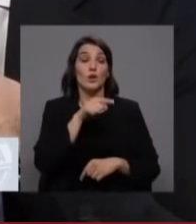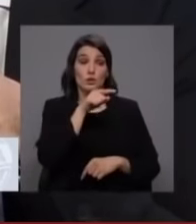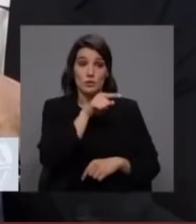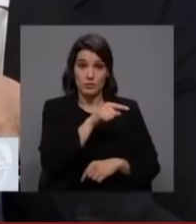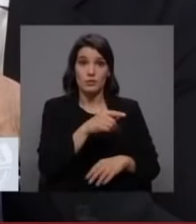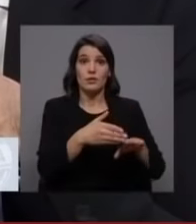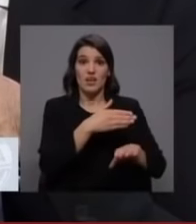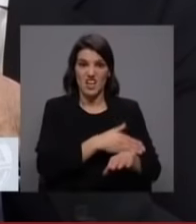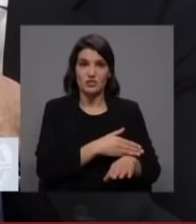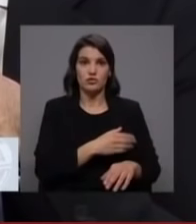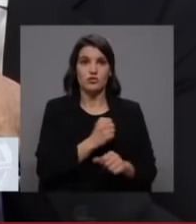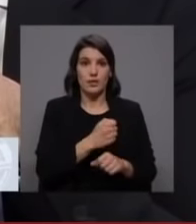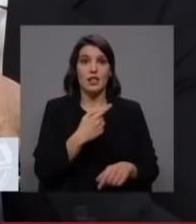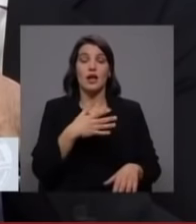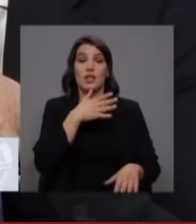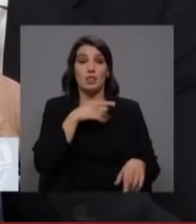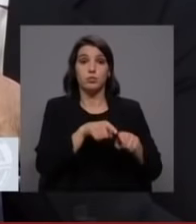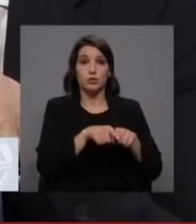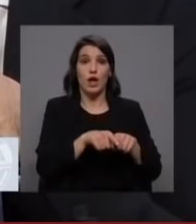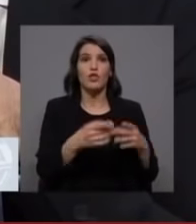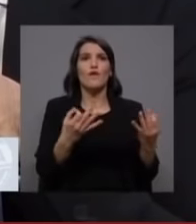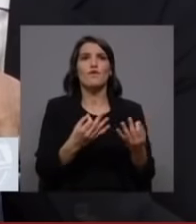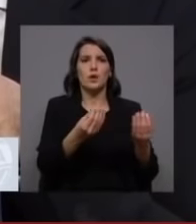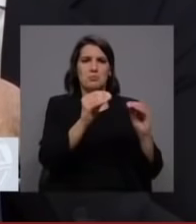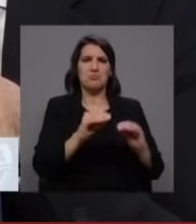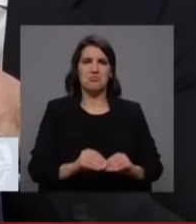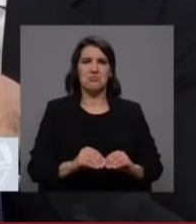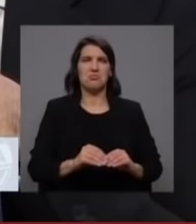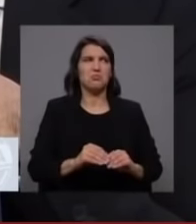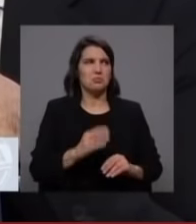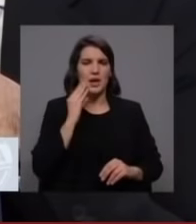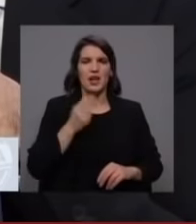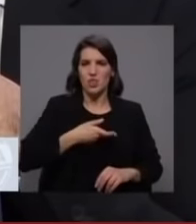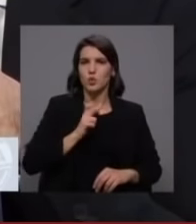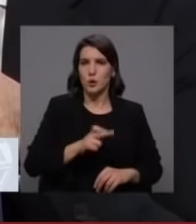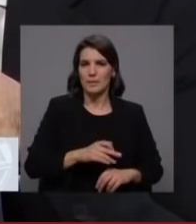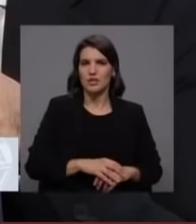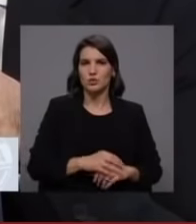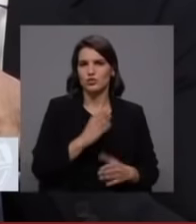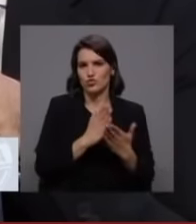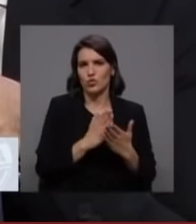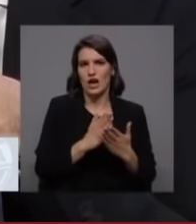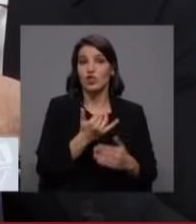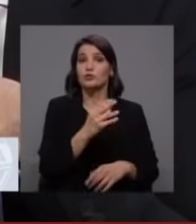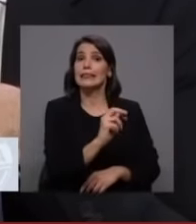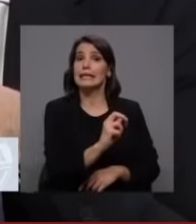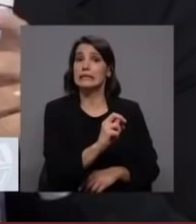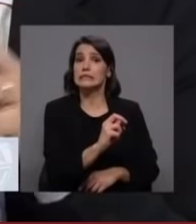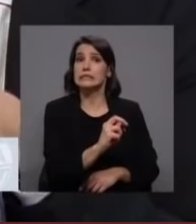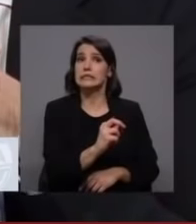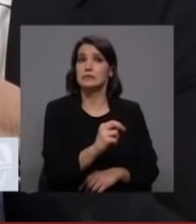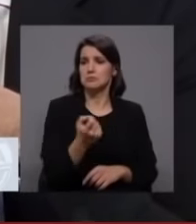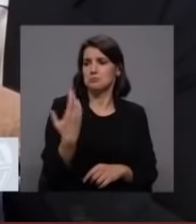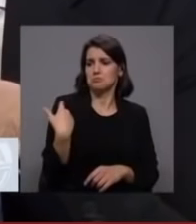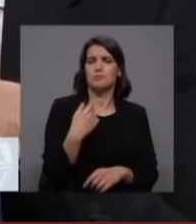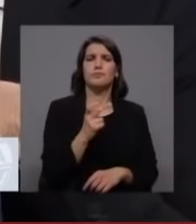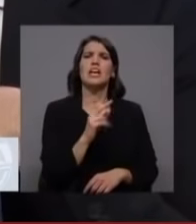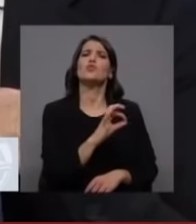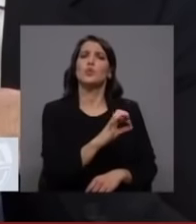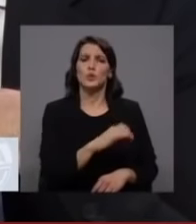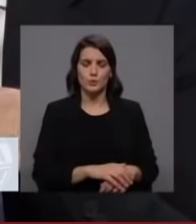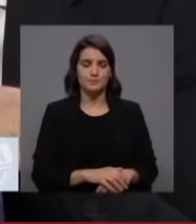Deputado foi fazer uma peça tractor em 2013 não foi no século passado foi há 8 anos atrás